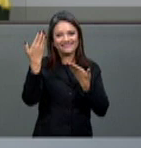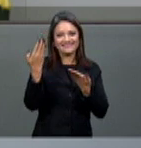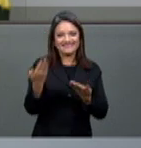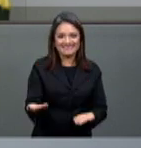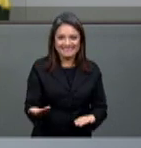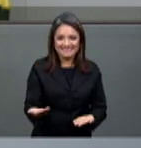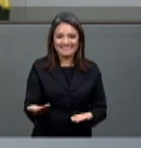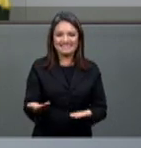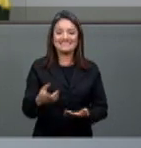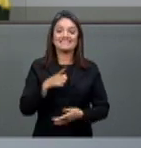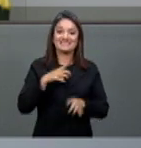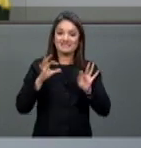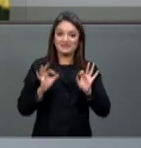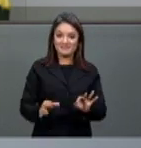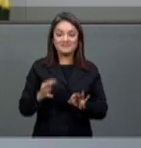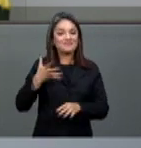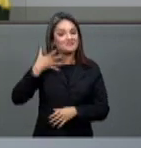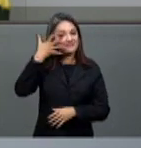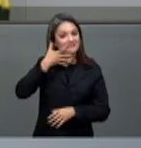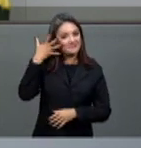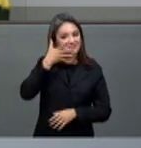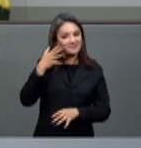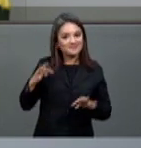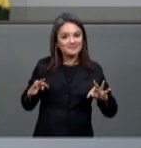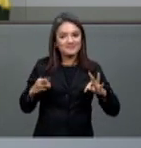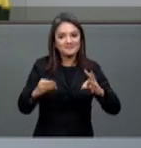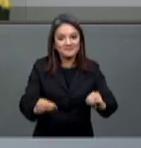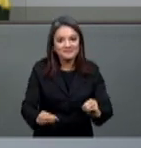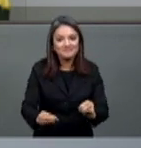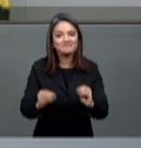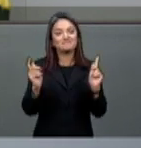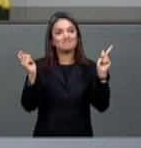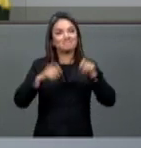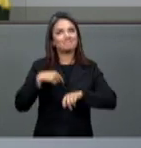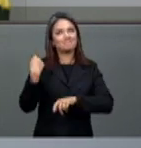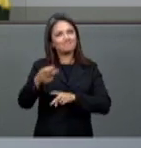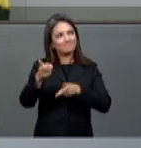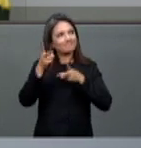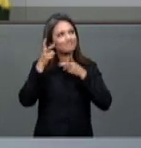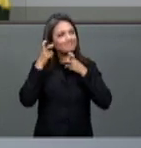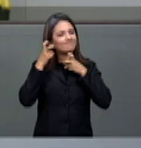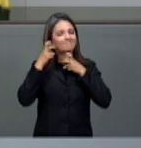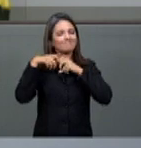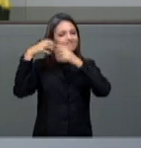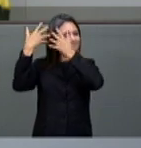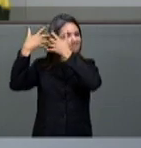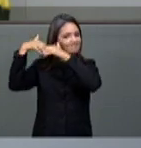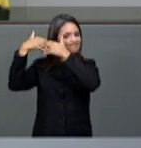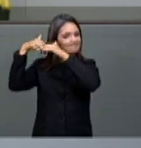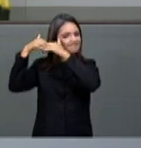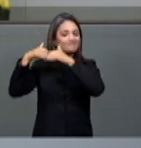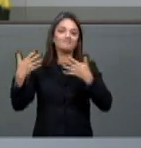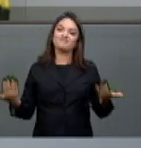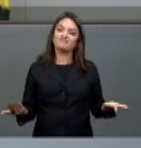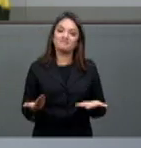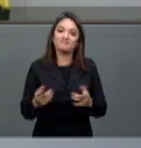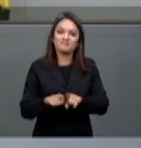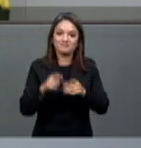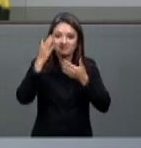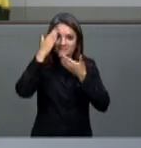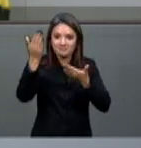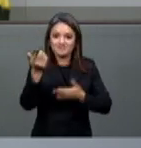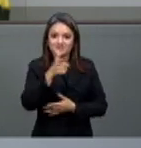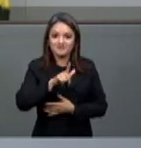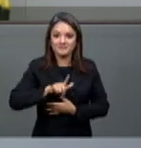enormemente tenho certeza que as palavras de todos serão objeto de reflexões e nesse momento agradecendo